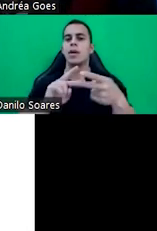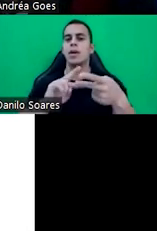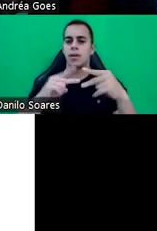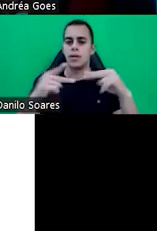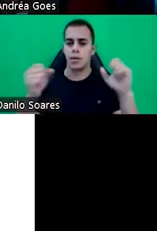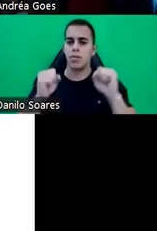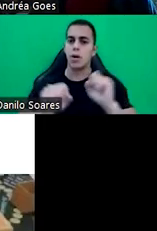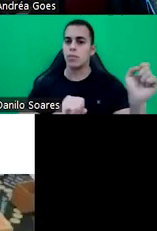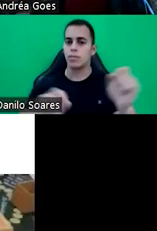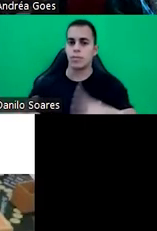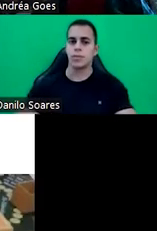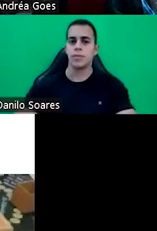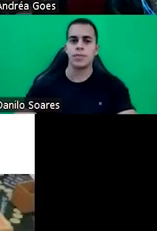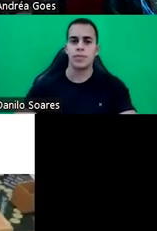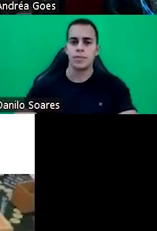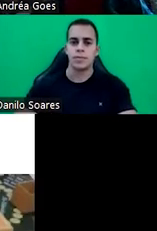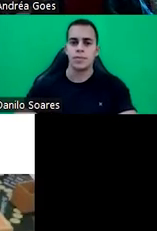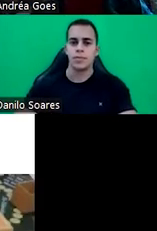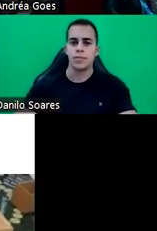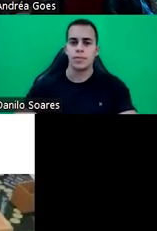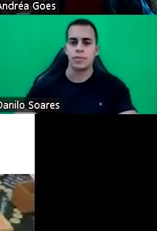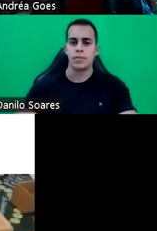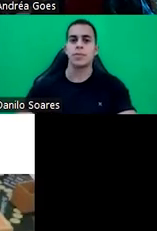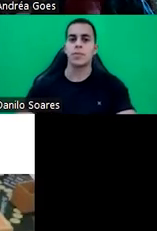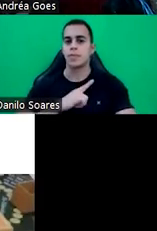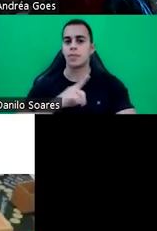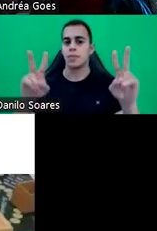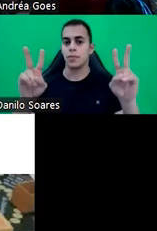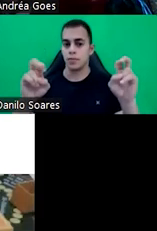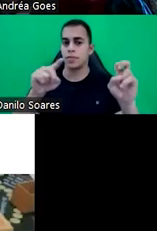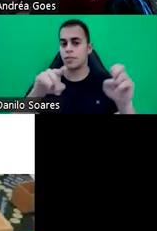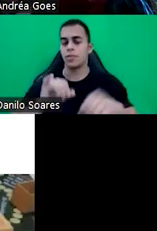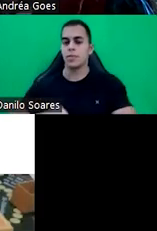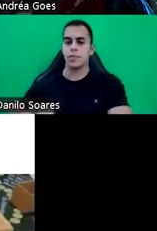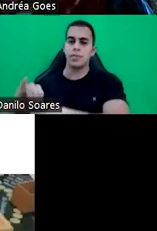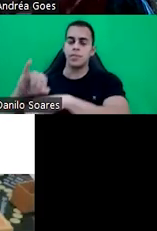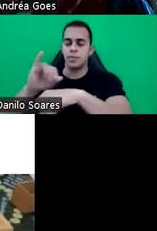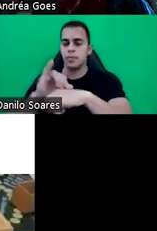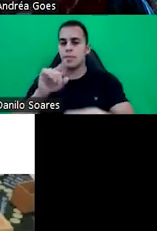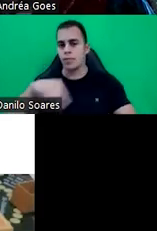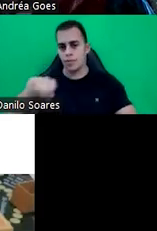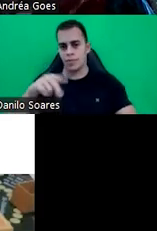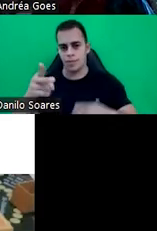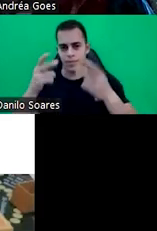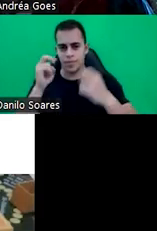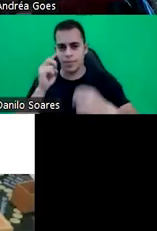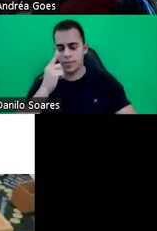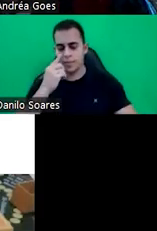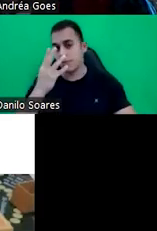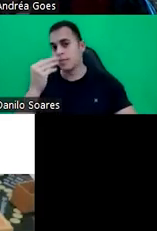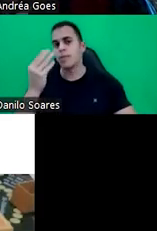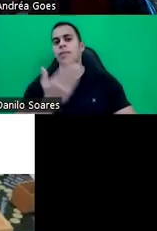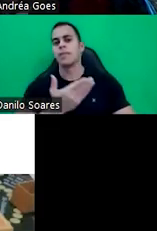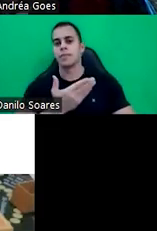passar, Murilo. Tem o título da exposição. Então, é isso aí que vocês estão vendo. Então, a exposição